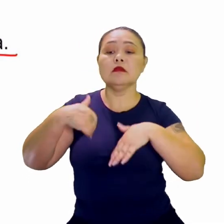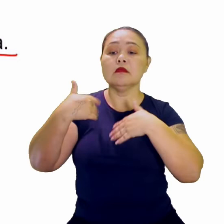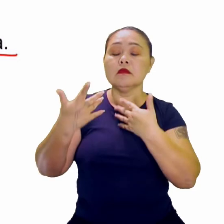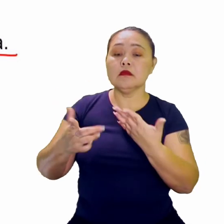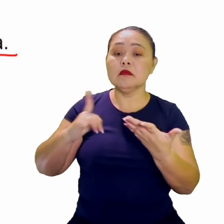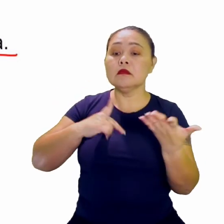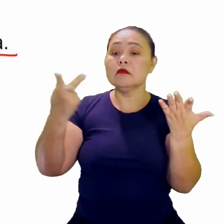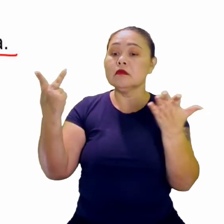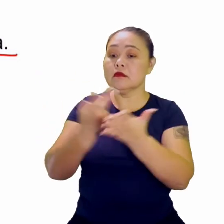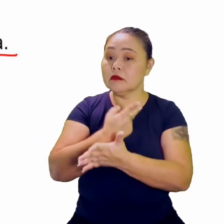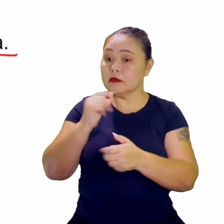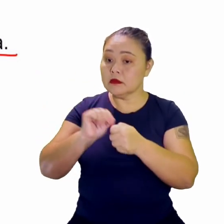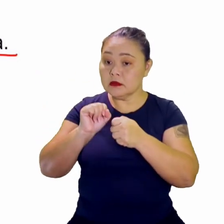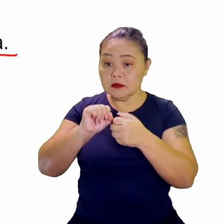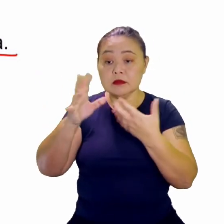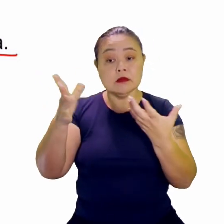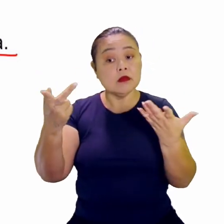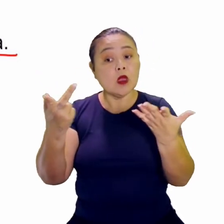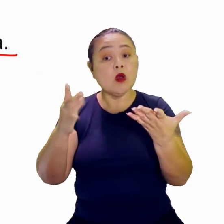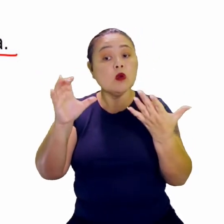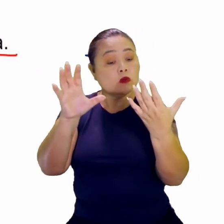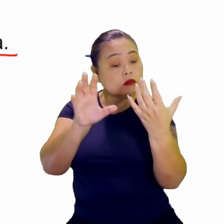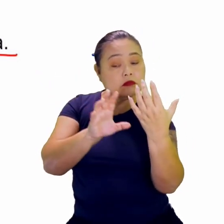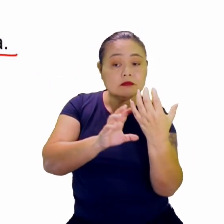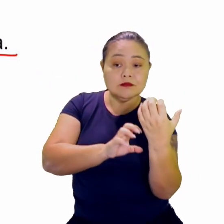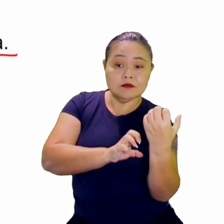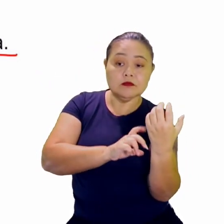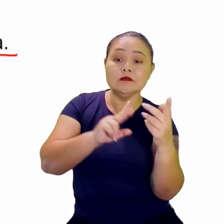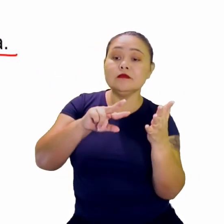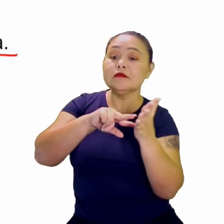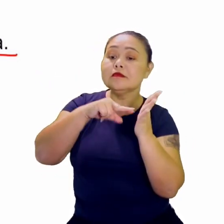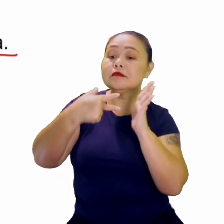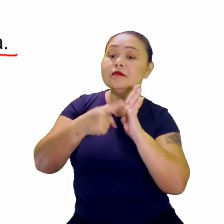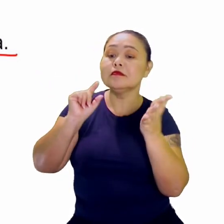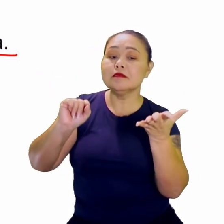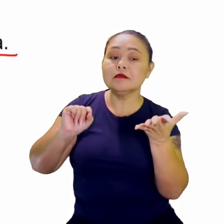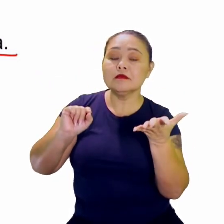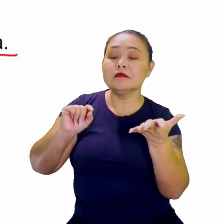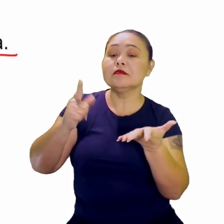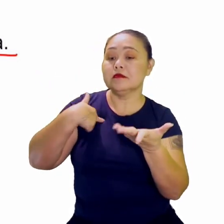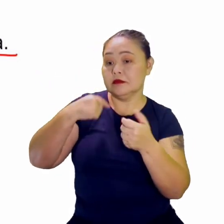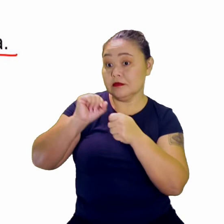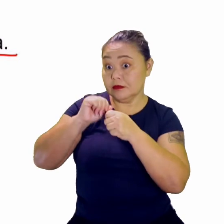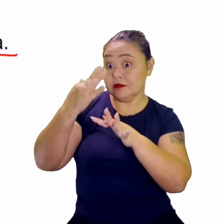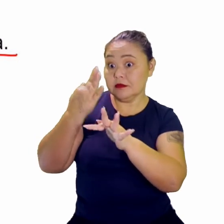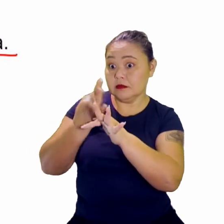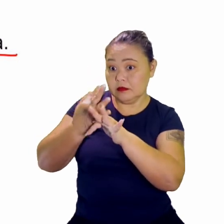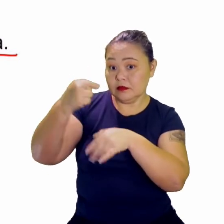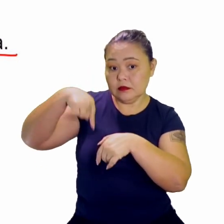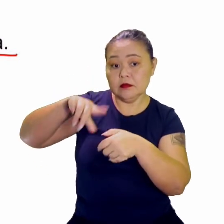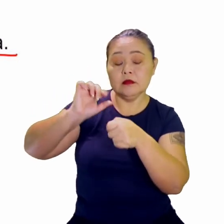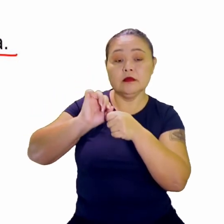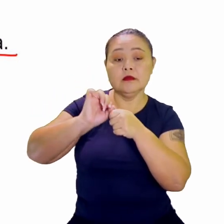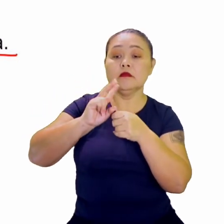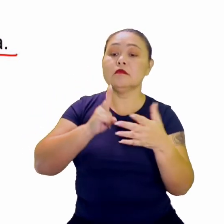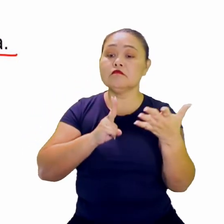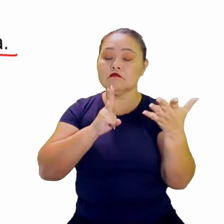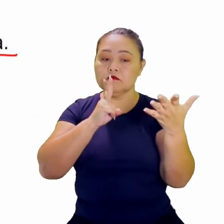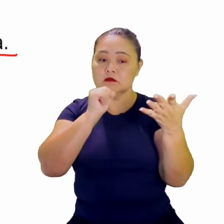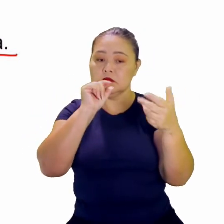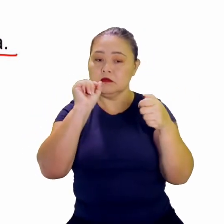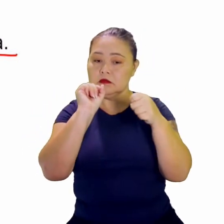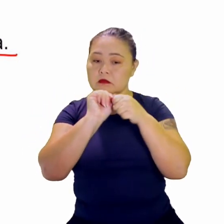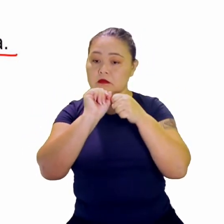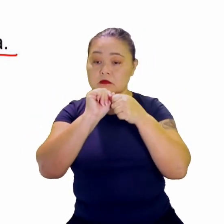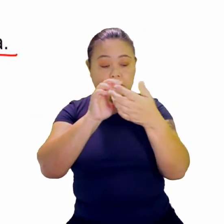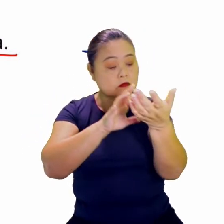quando ocorre a ação concêntrica, significa o quê? E aí nós vamos trazer um pouco da física aqui na aula agora. A força